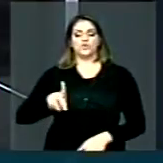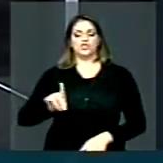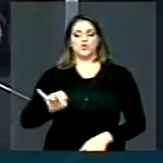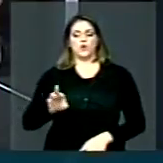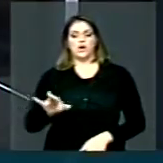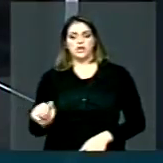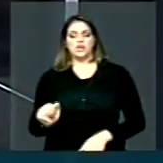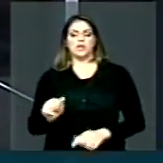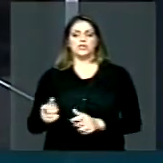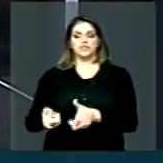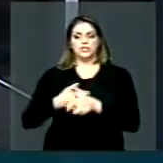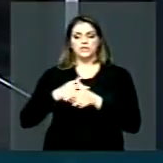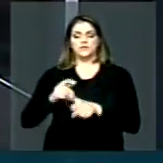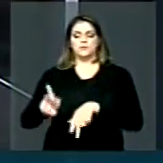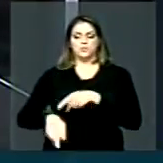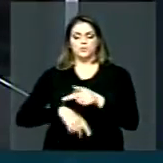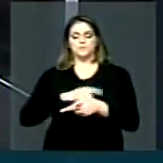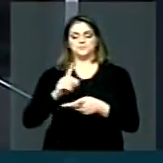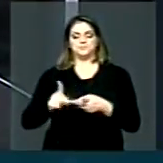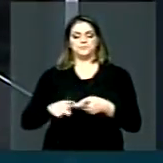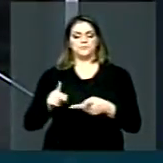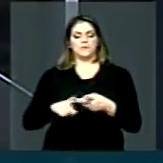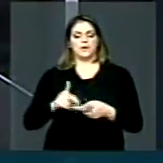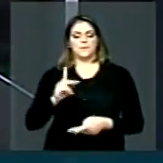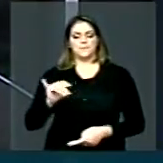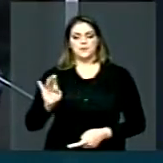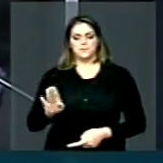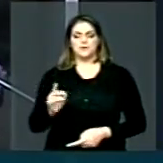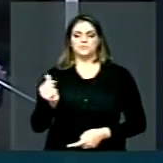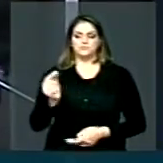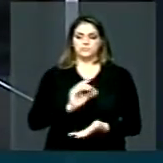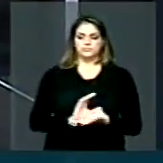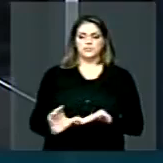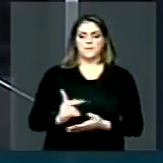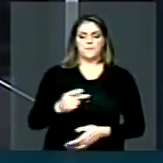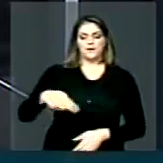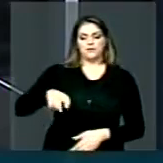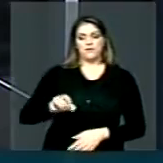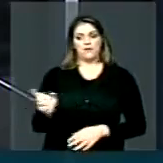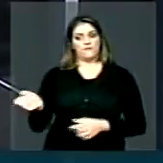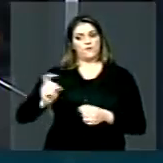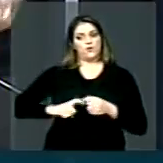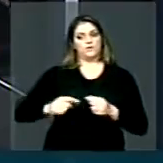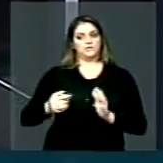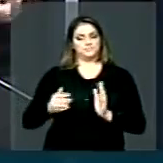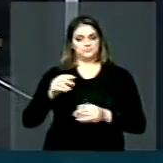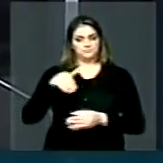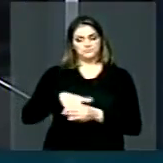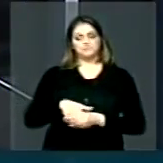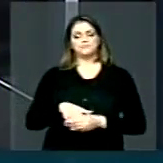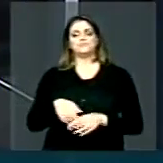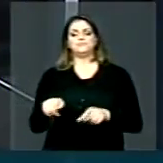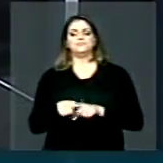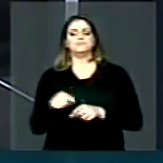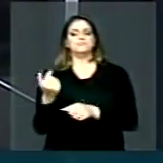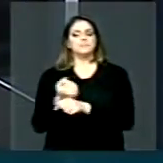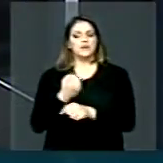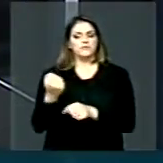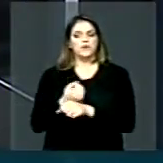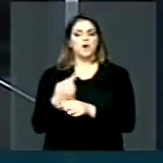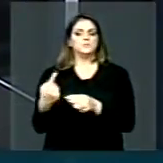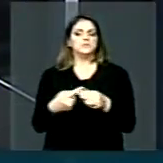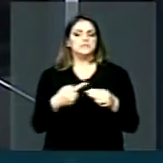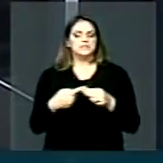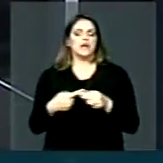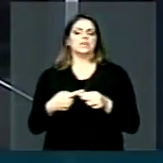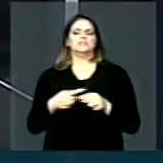pública, agenda, sim, de cumprir os 10% do PIB que o PNE está voltando para cá, agenda da reforma urbana e não